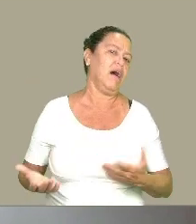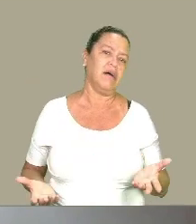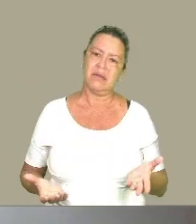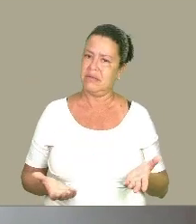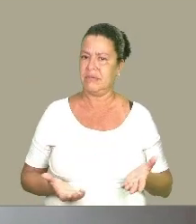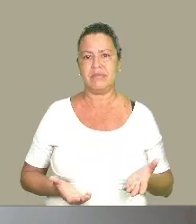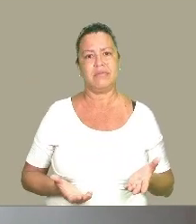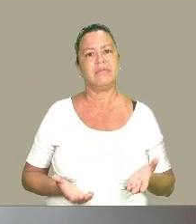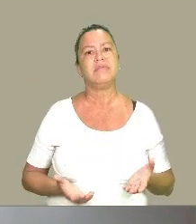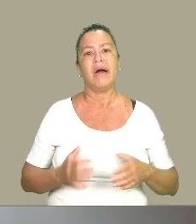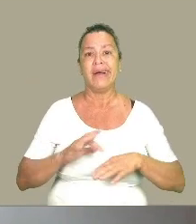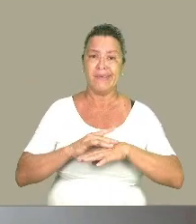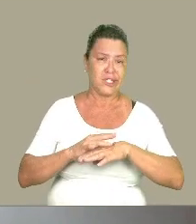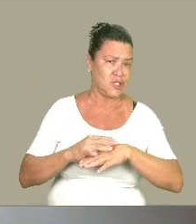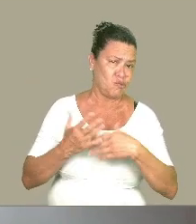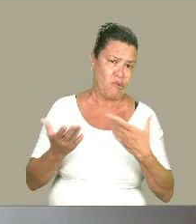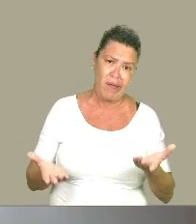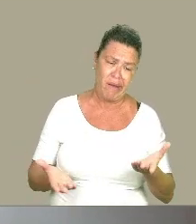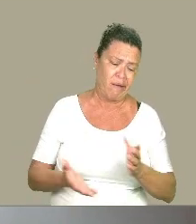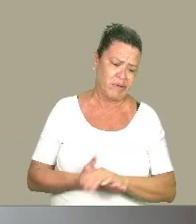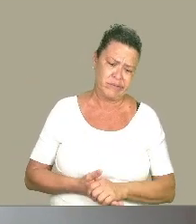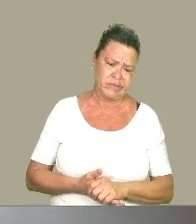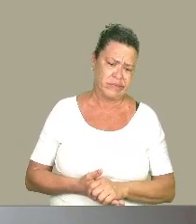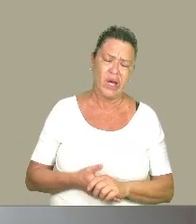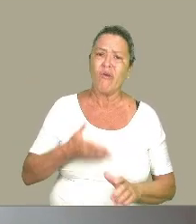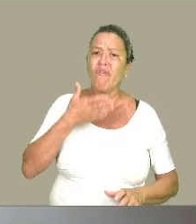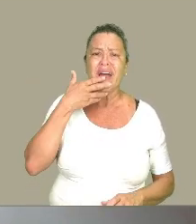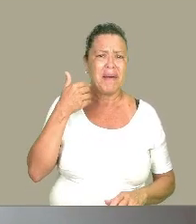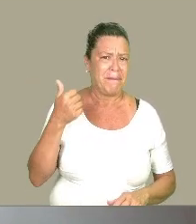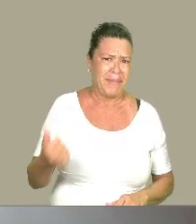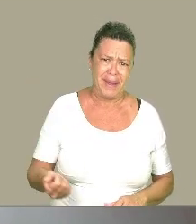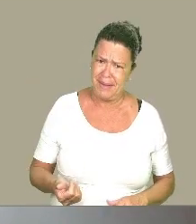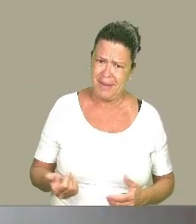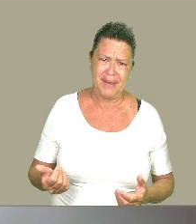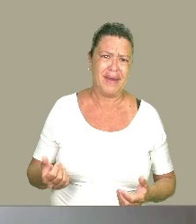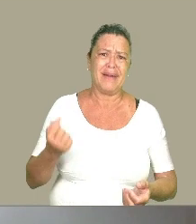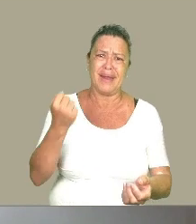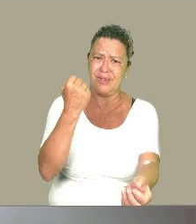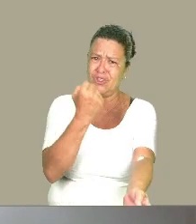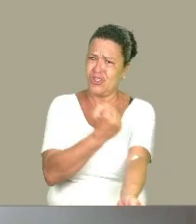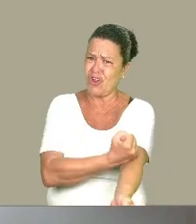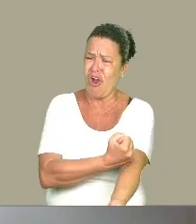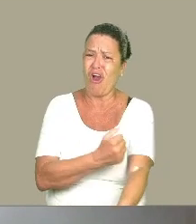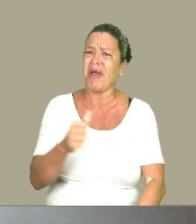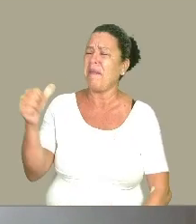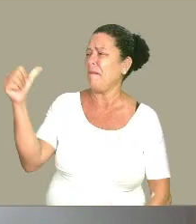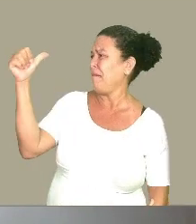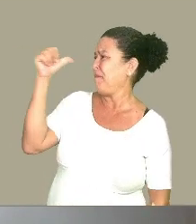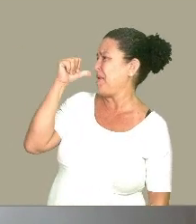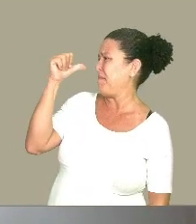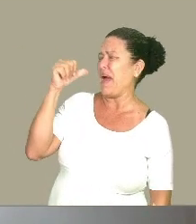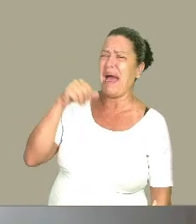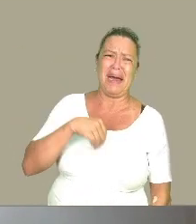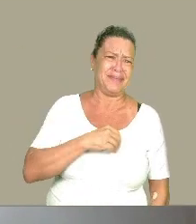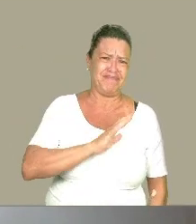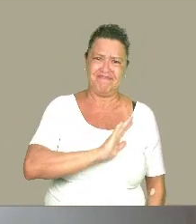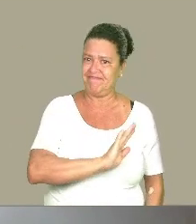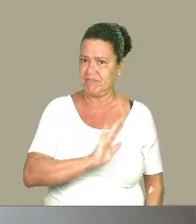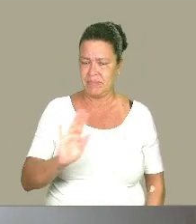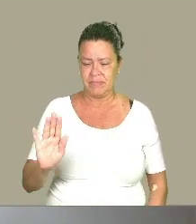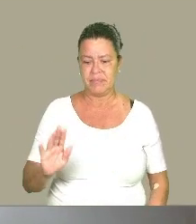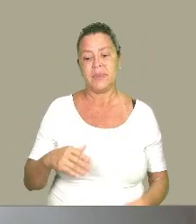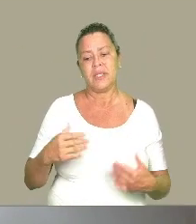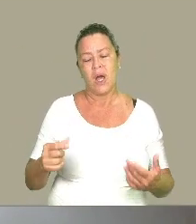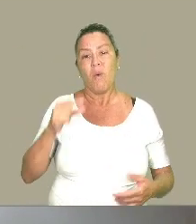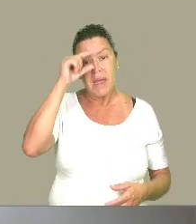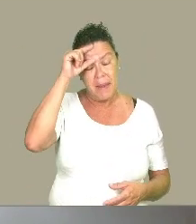ao adoecimento, que leva aos vícios, das drogas, da bebida e etc. Então, o que Emmanuel